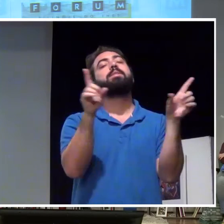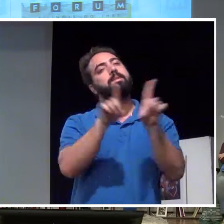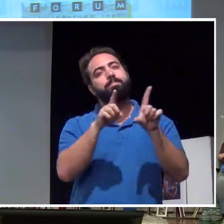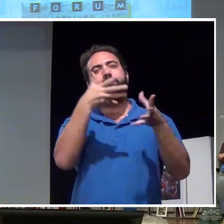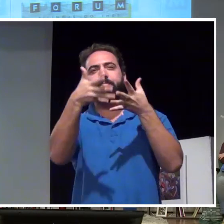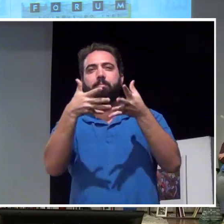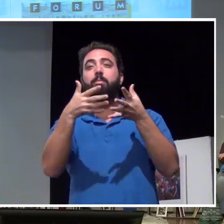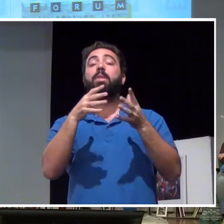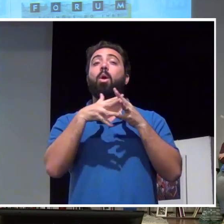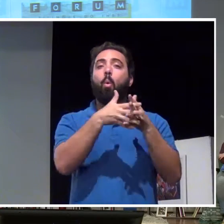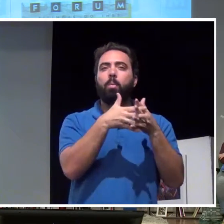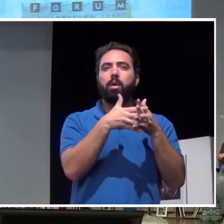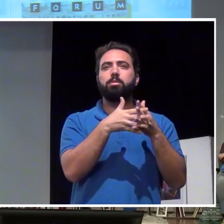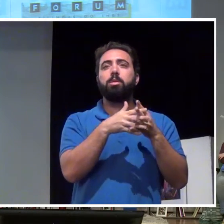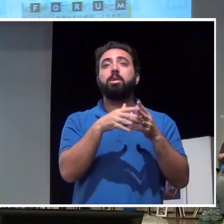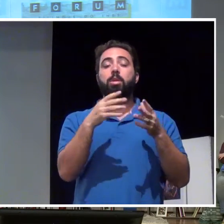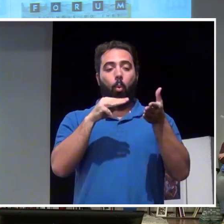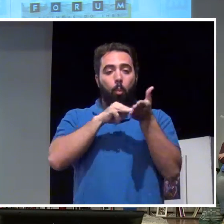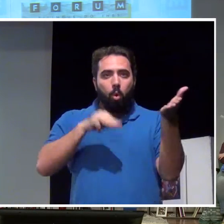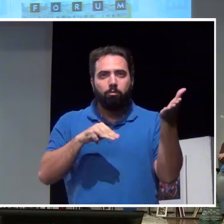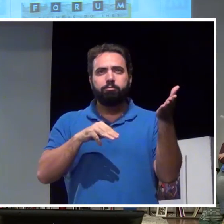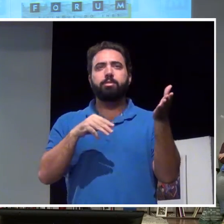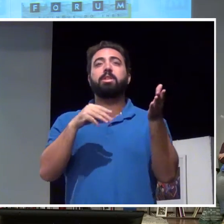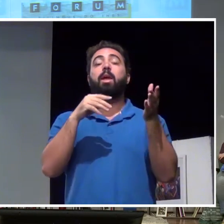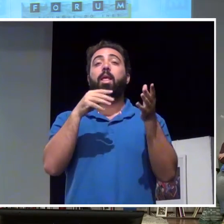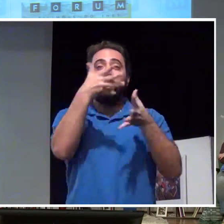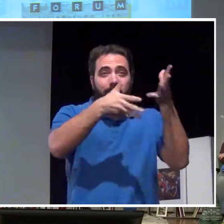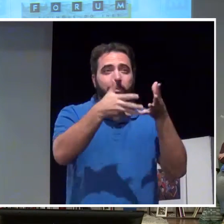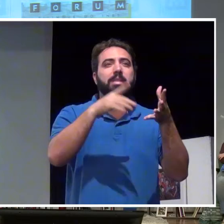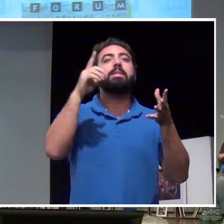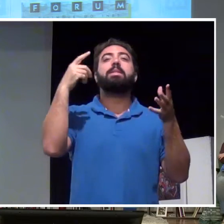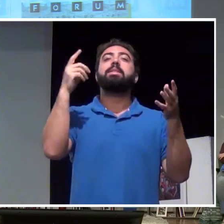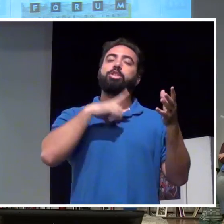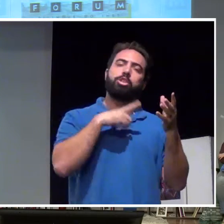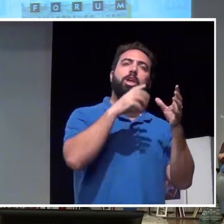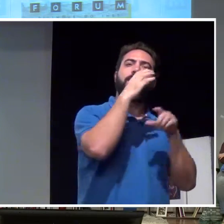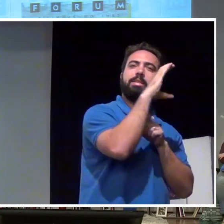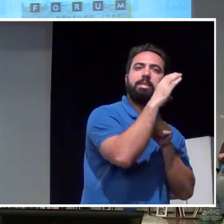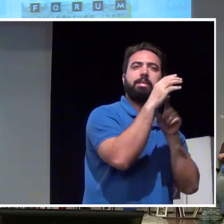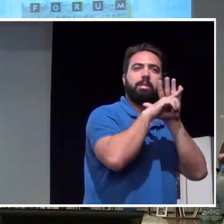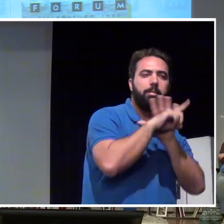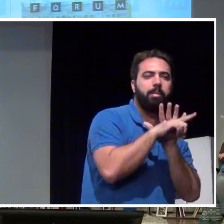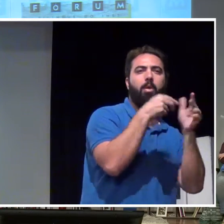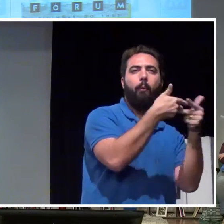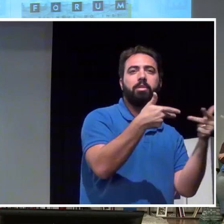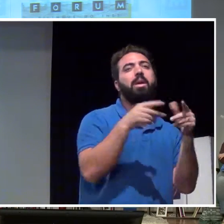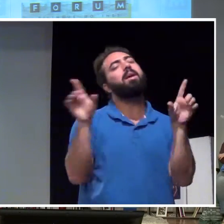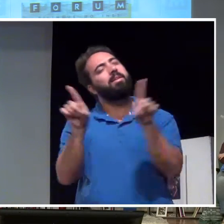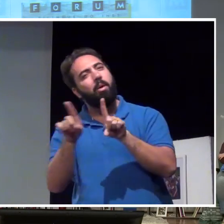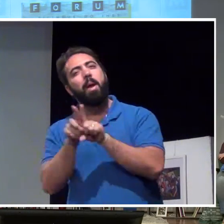requer um aparato tanto de científico, quanto também um pouco de linguagem de cinema,